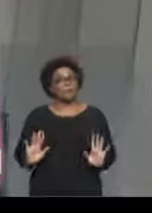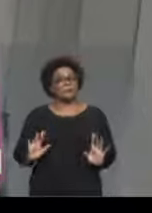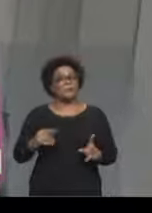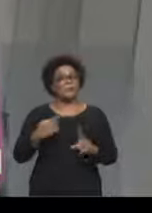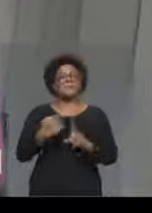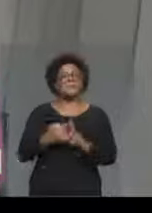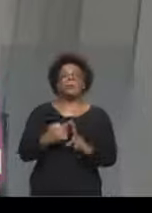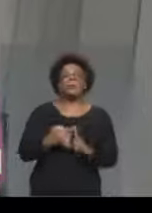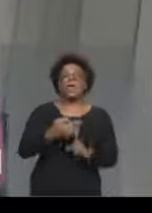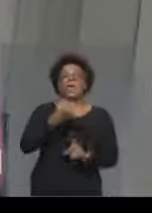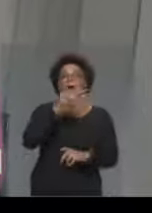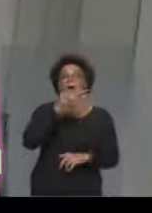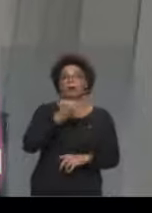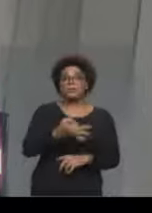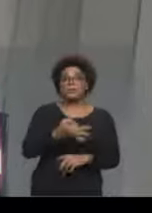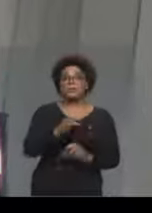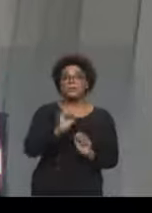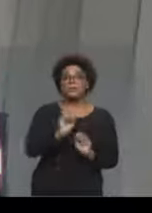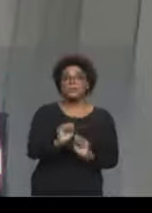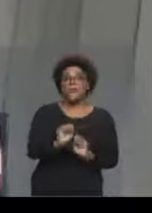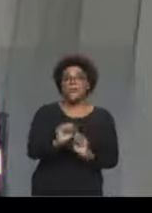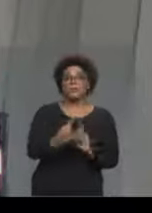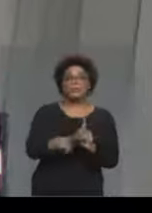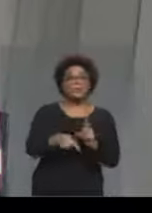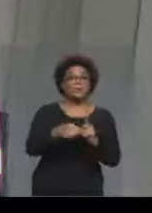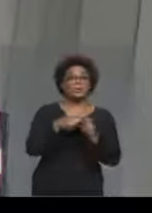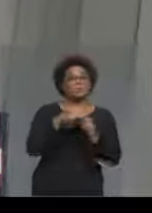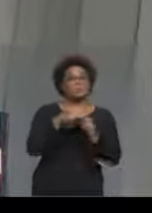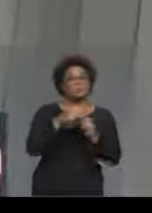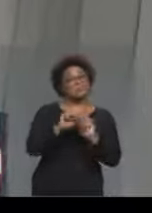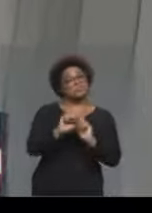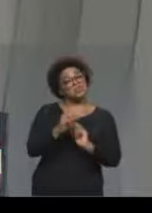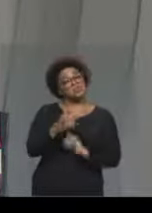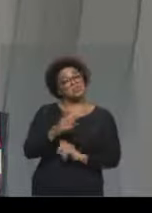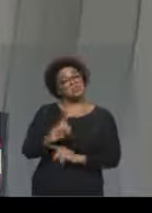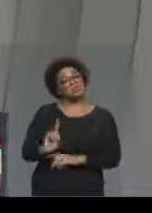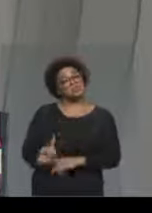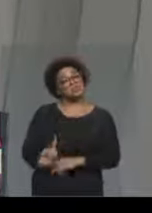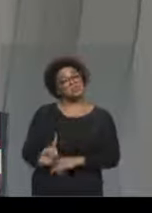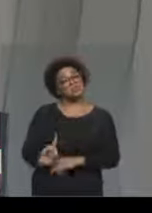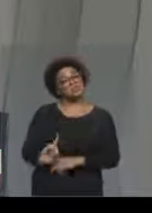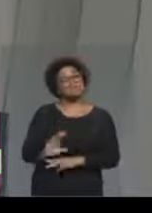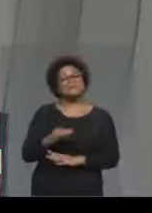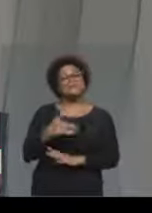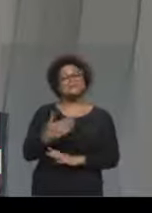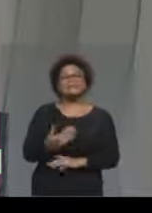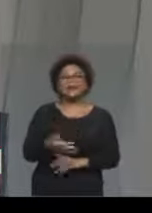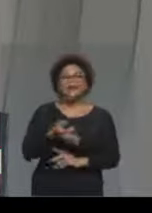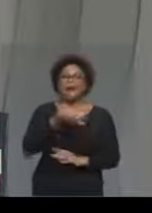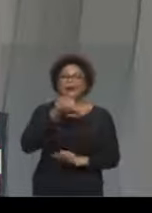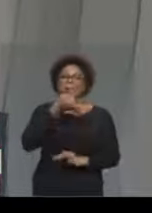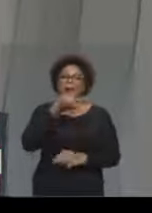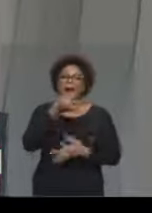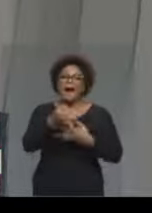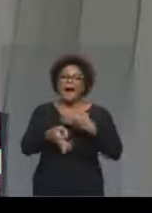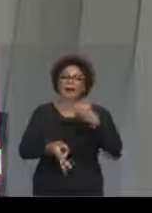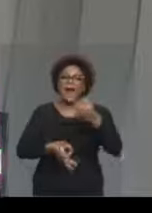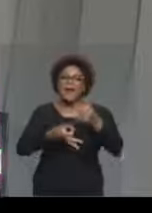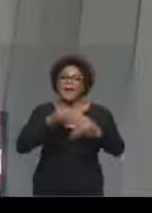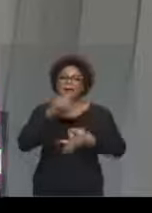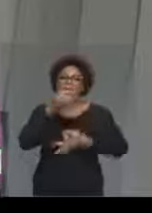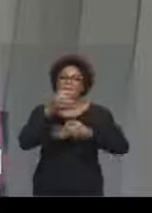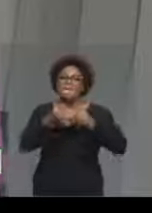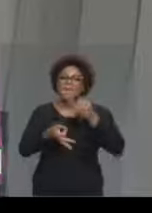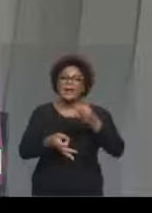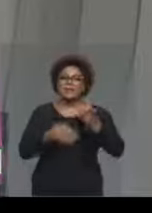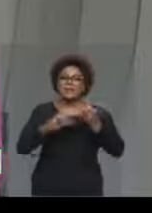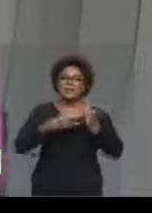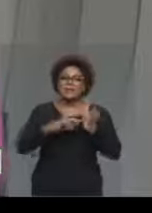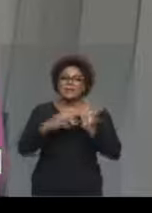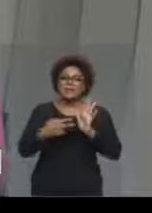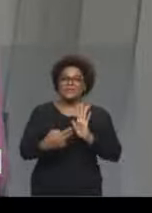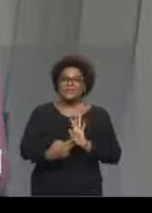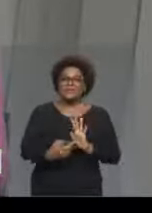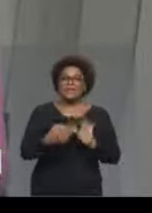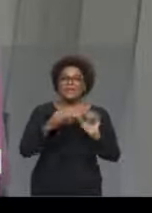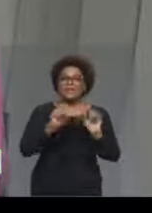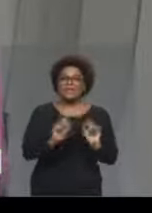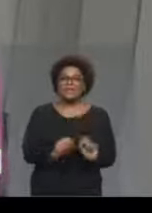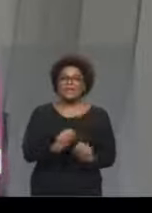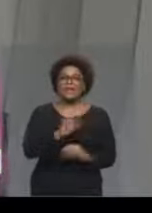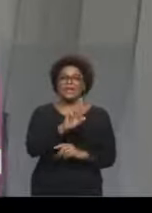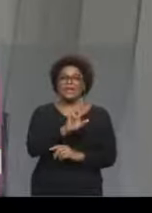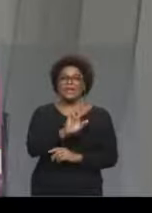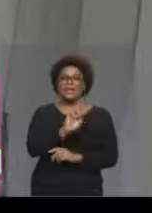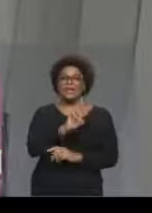não. Então, quando eu falo em argumentos, ela é argumentativa. Então, ele é um texto, a resenha é um